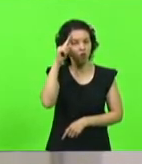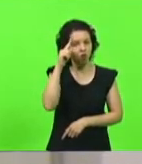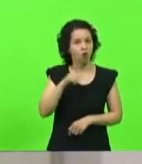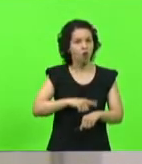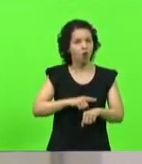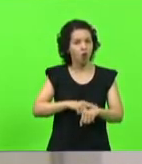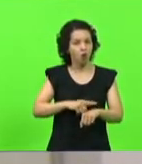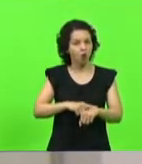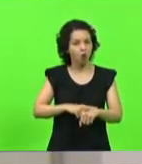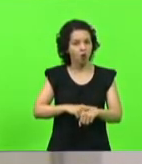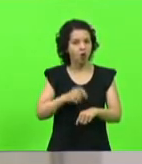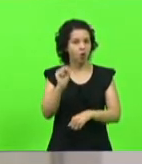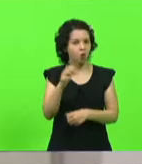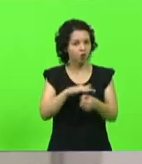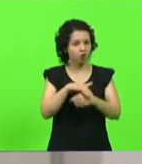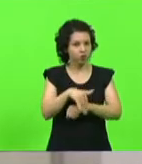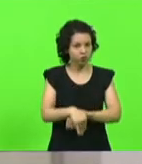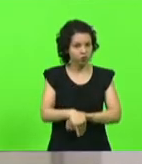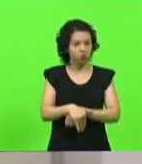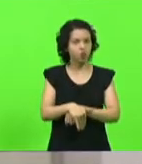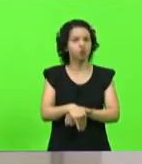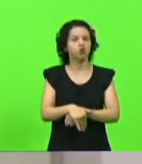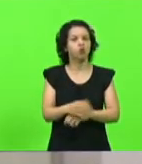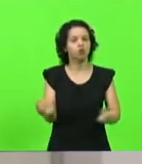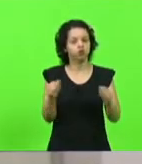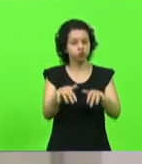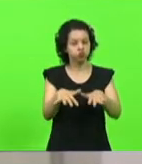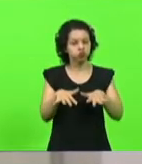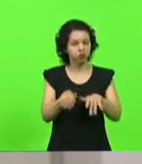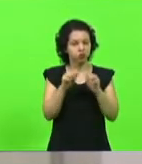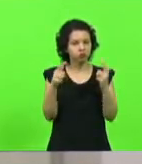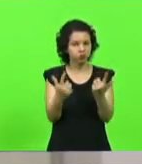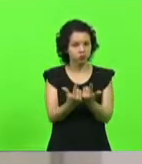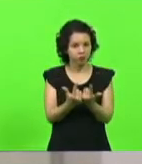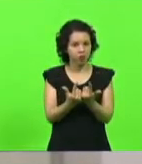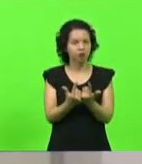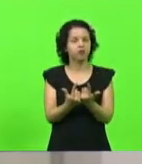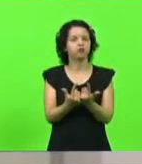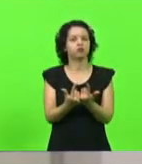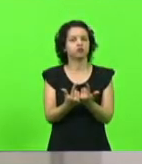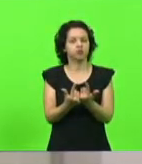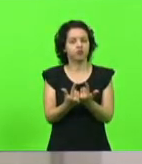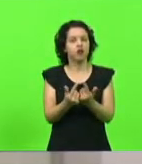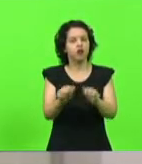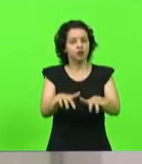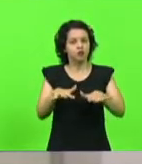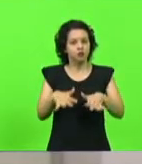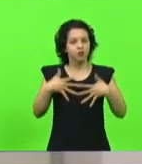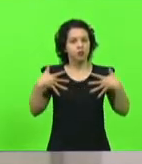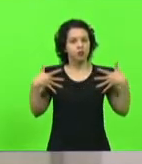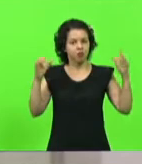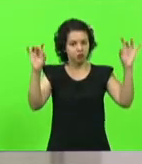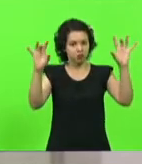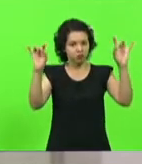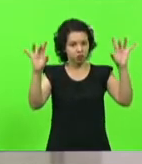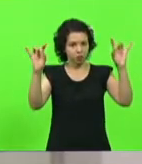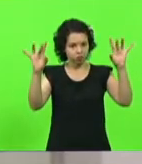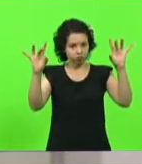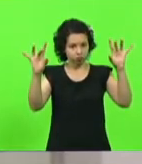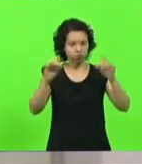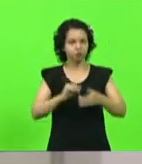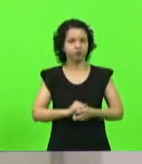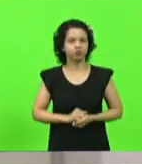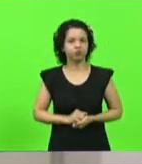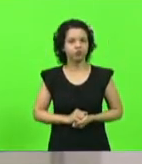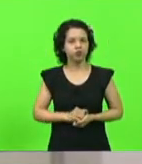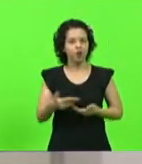2021, nesta cidade de Florianópolis, reuniu-se a Assembleia Legislativa em sessão especial. Dando início à solenidade, o senhor presidente